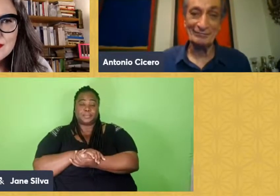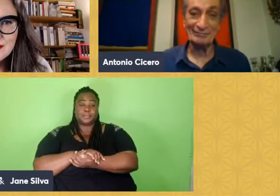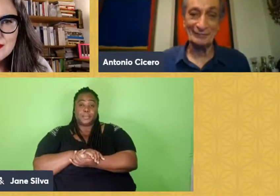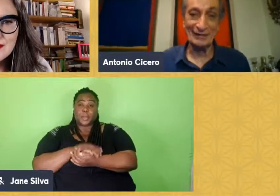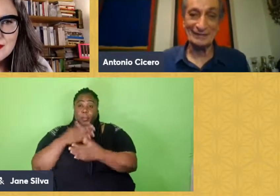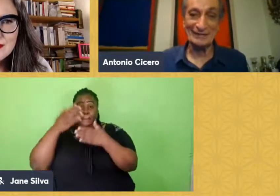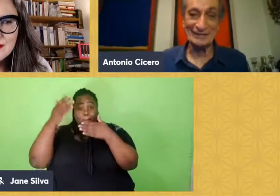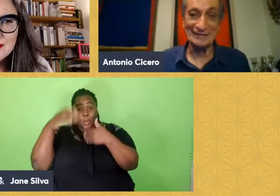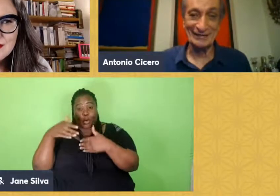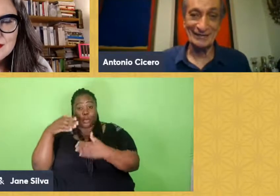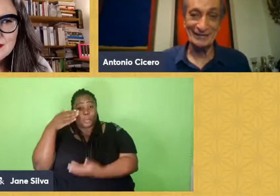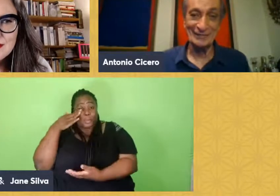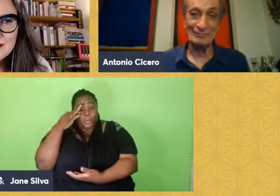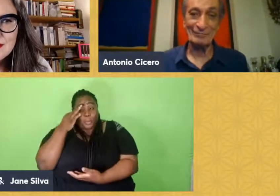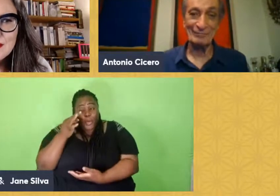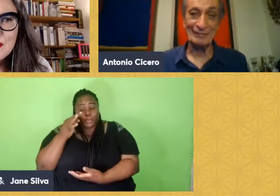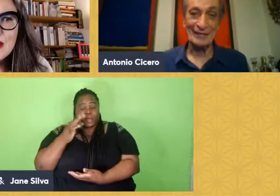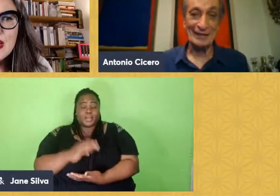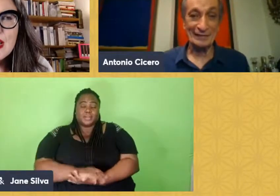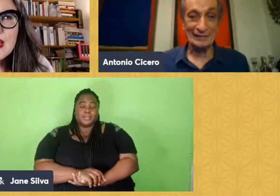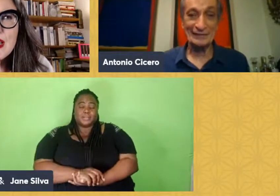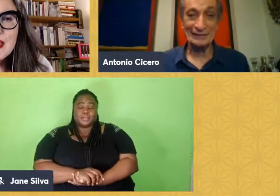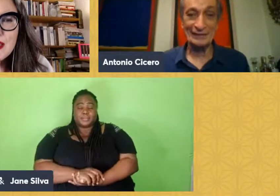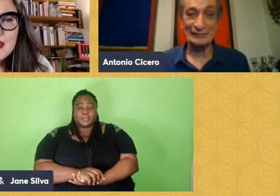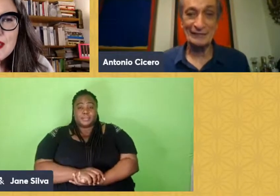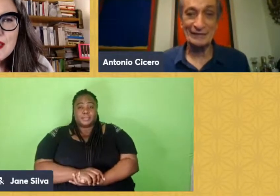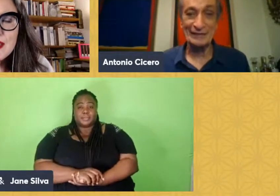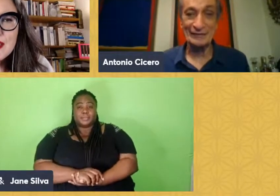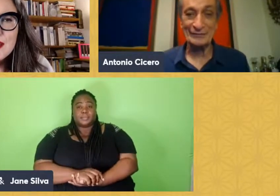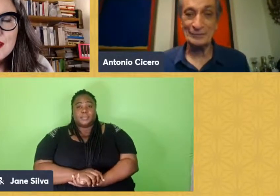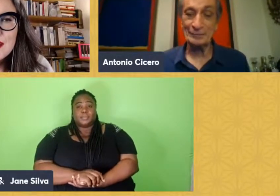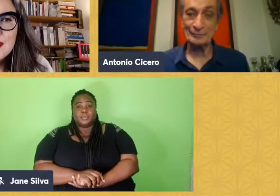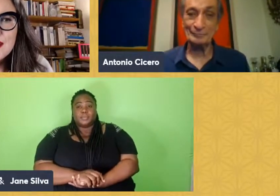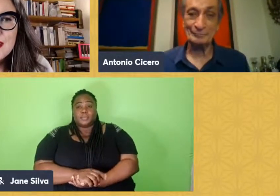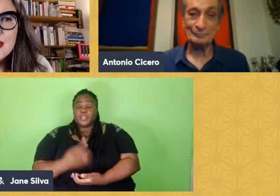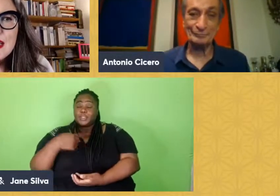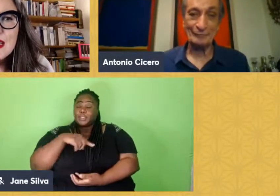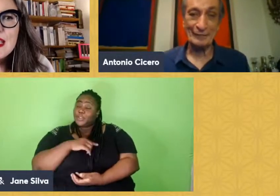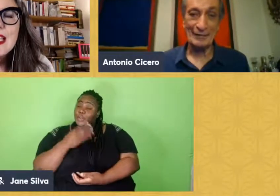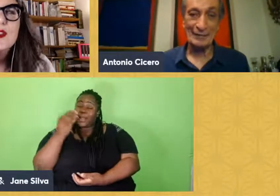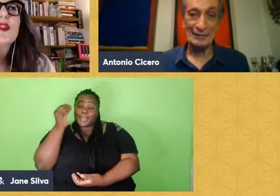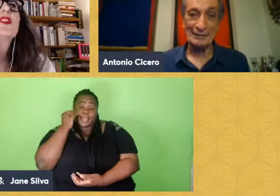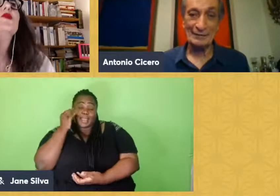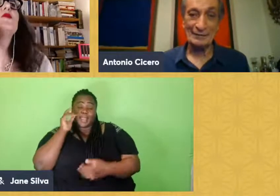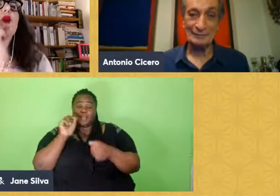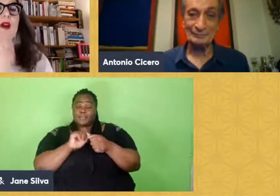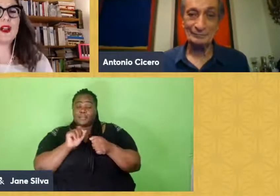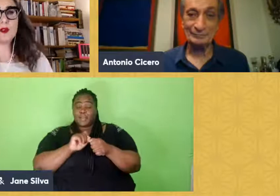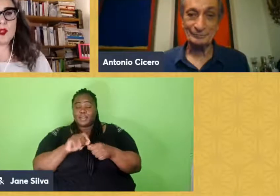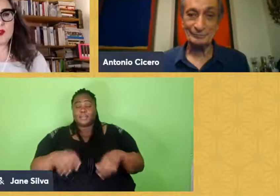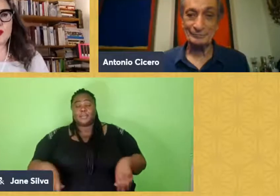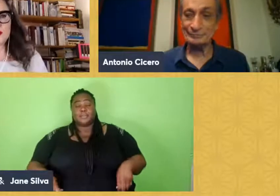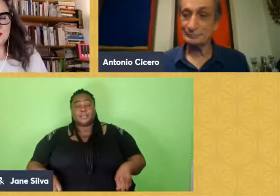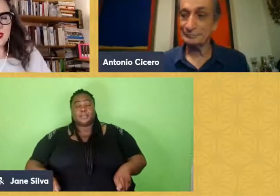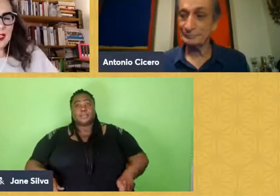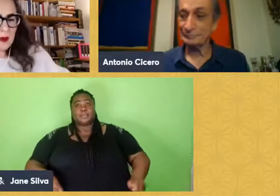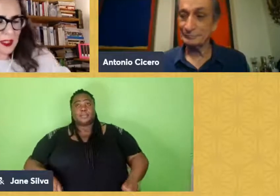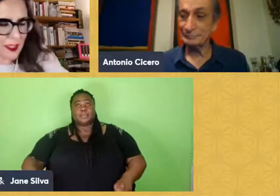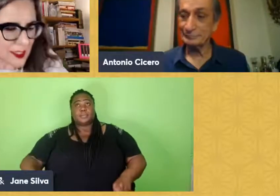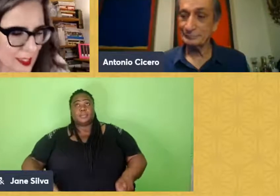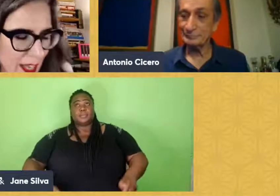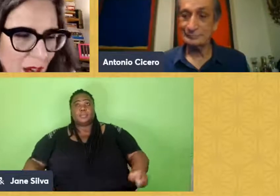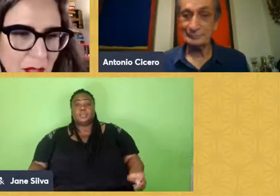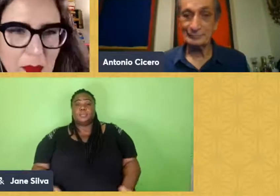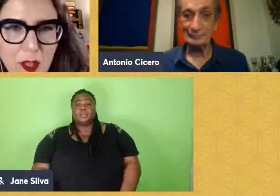provada, por assim dizer. E a gente tenta fazer isso. E retornando um pouco ao nosso